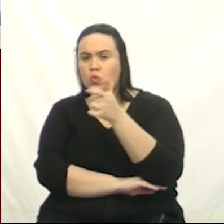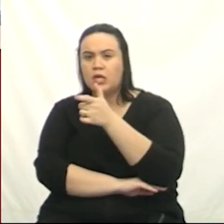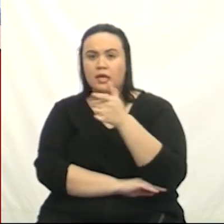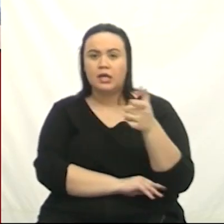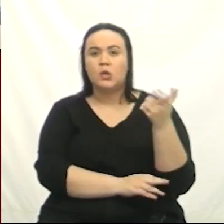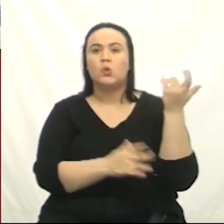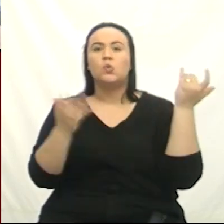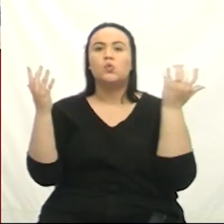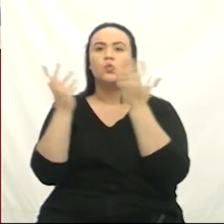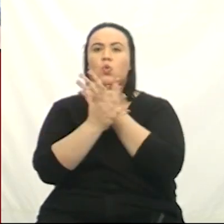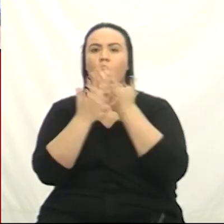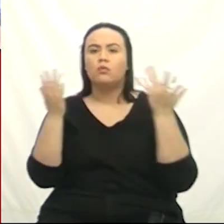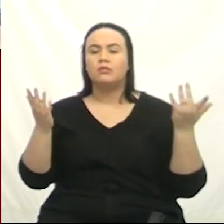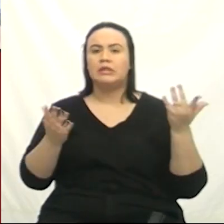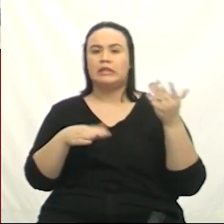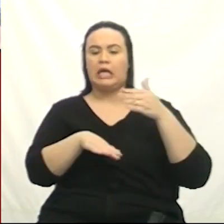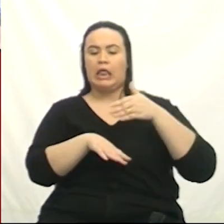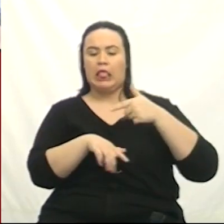esse serviço,